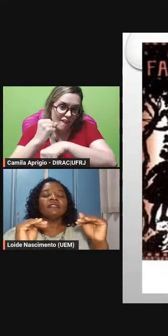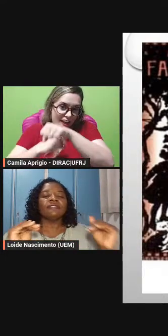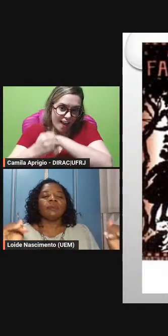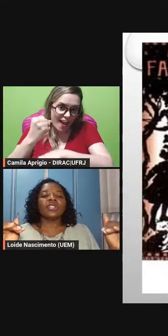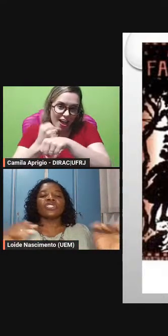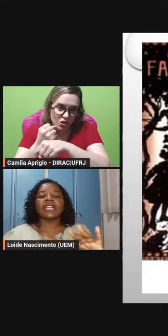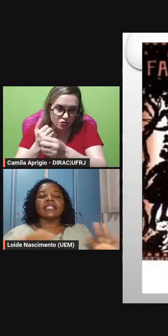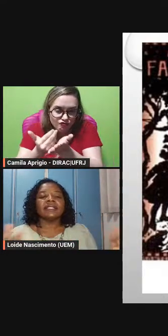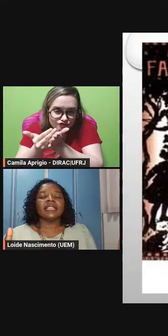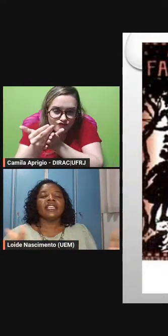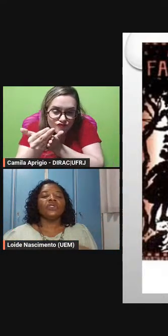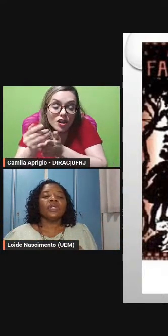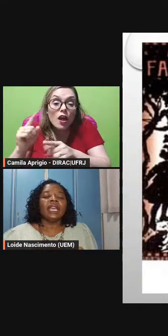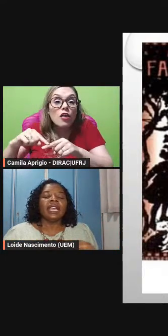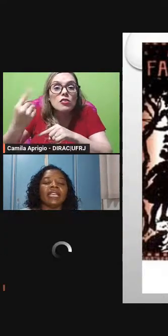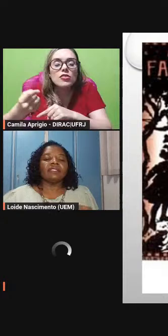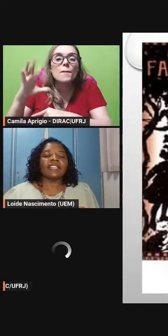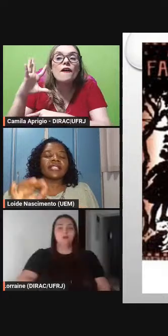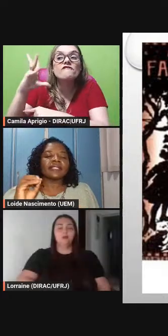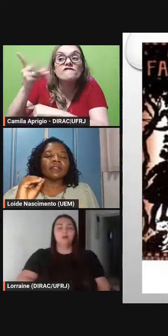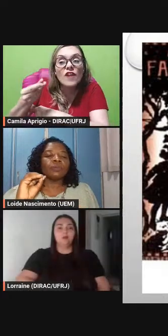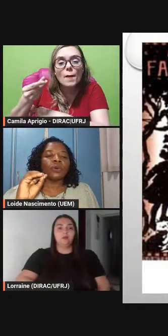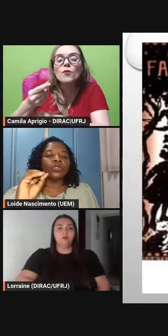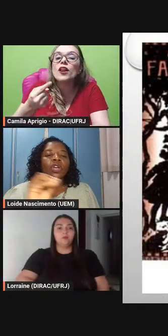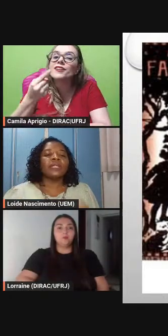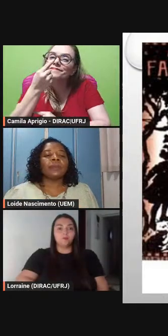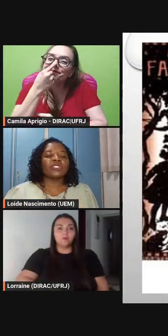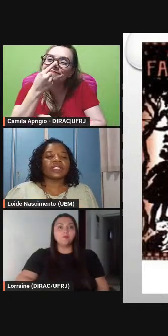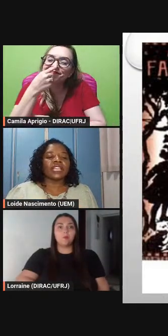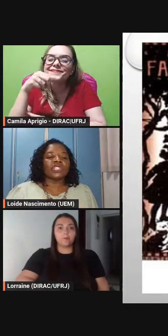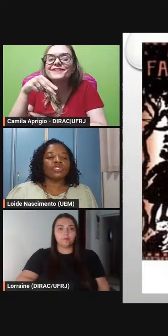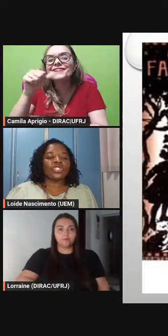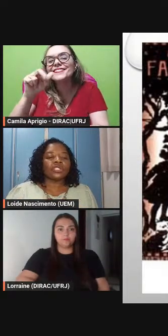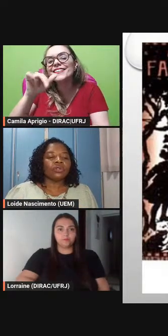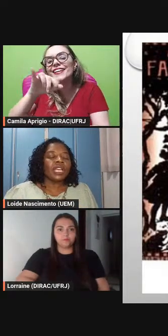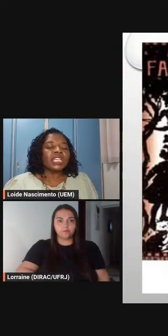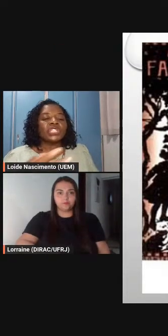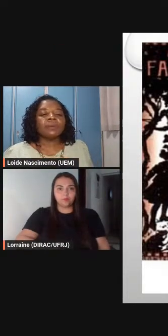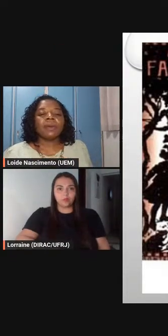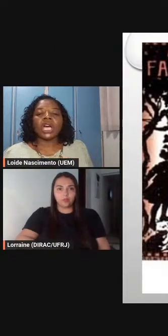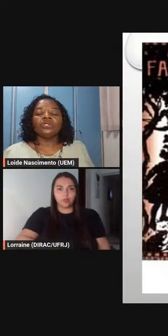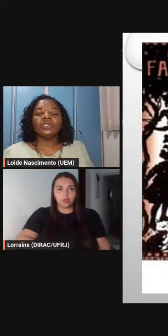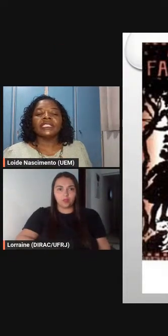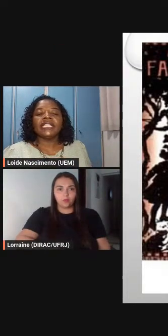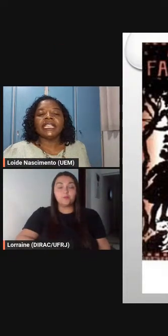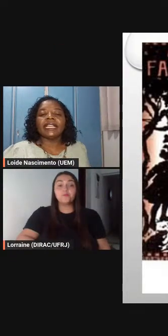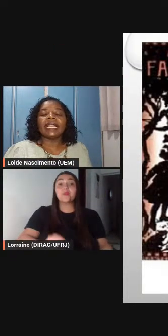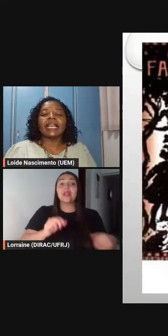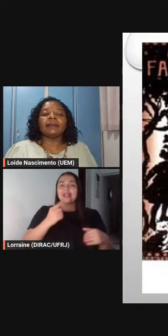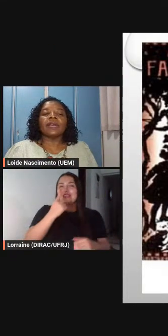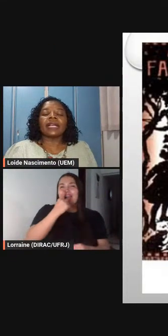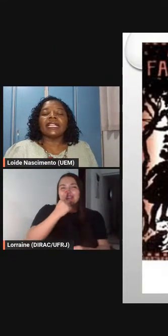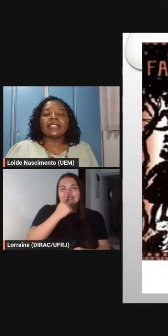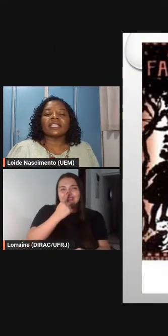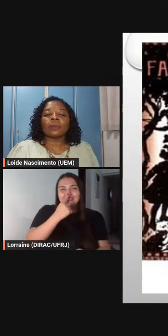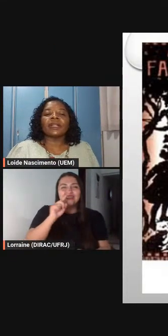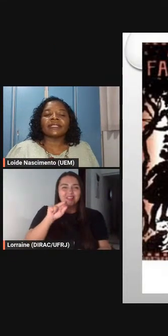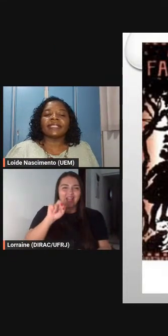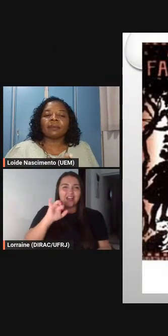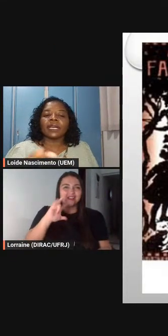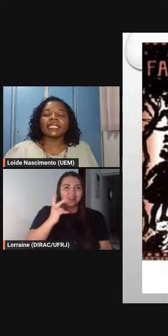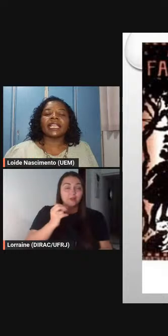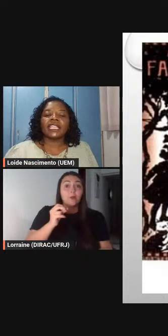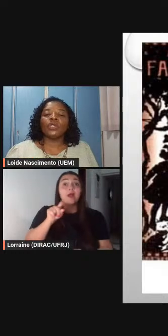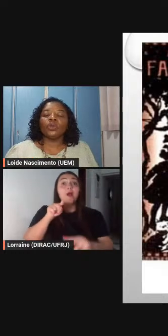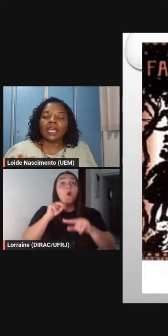né fábulas de narizinho ele faz questão de pôr o nome da personagem no título de modo que a criança já